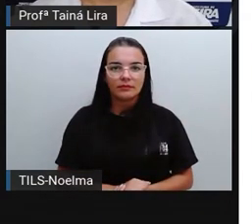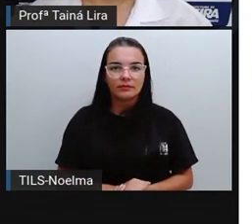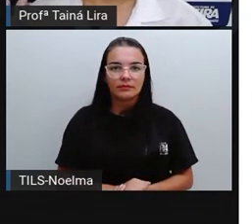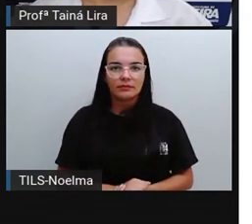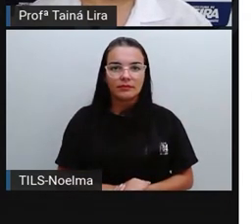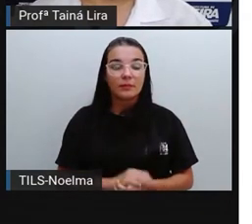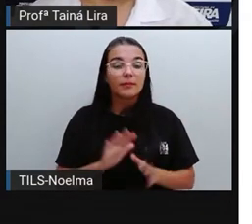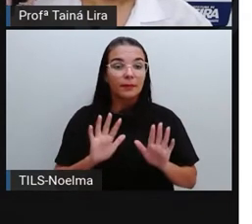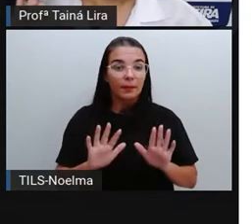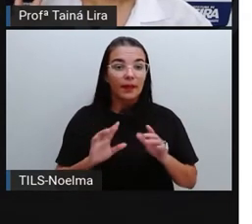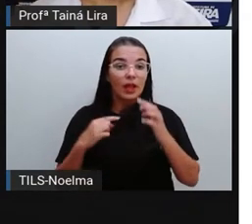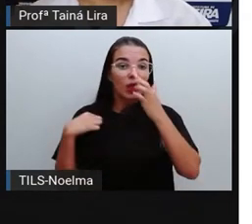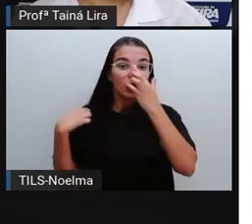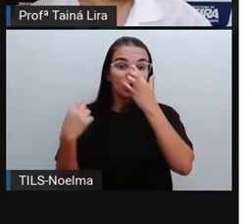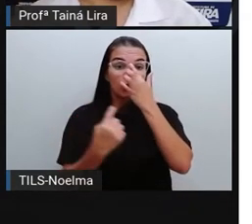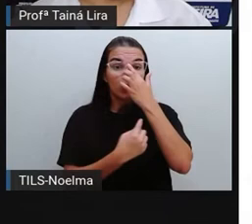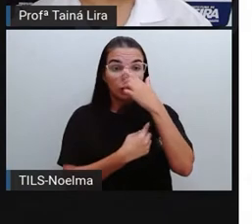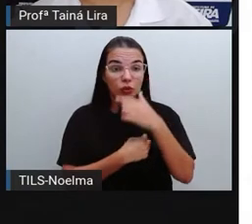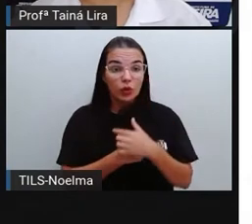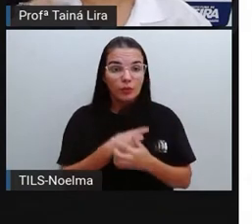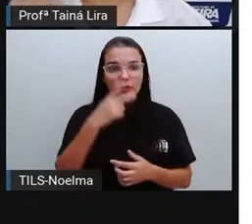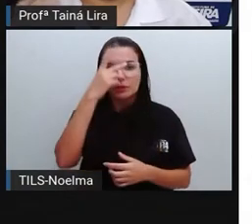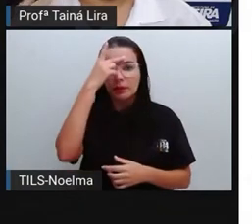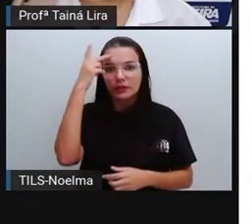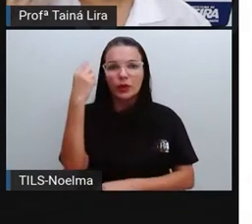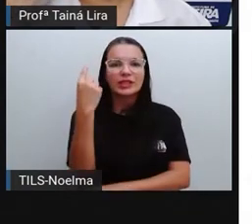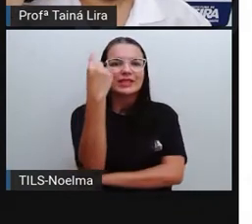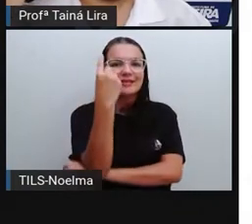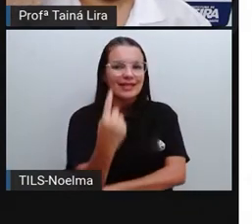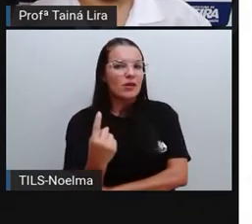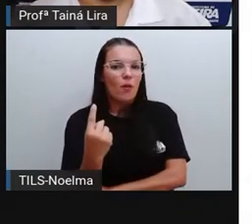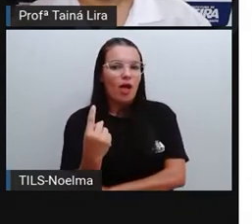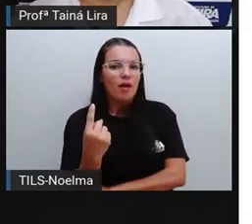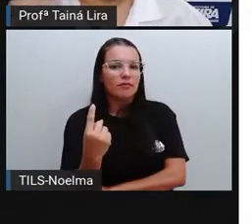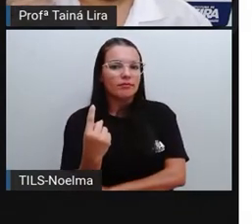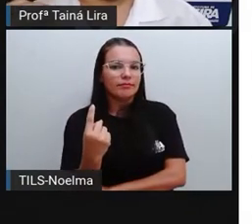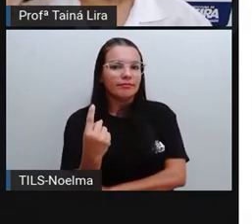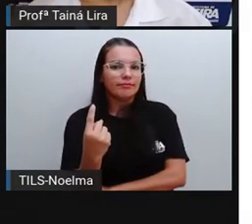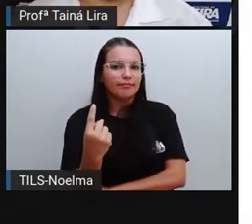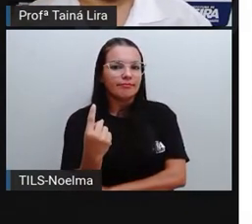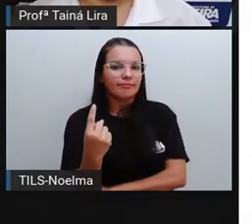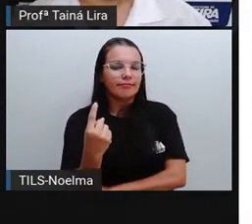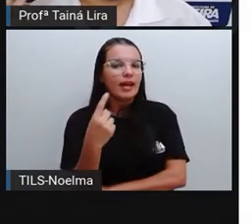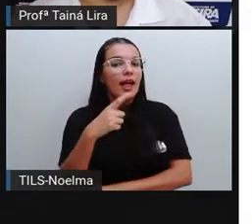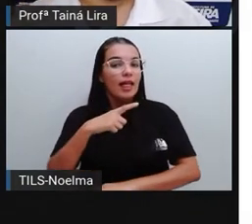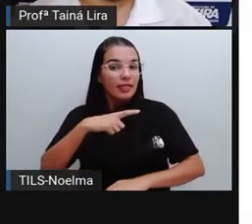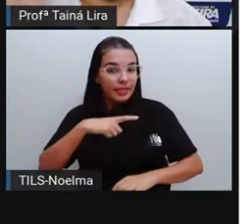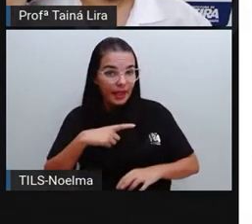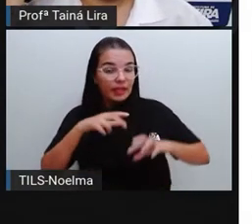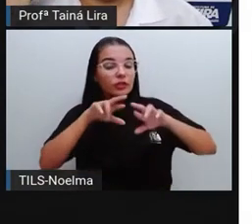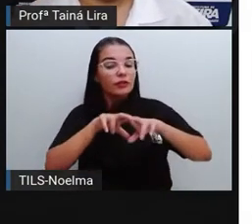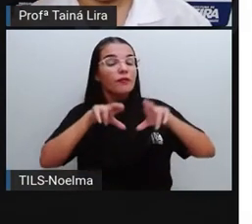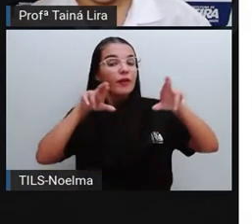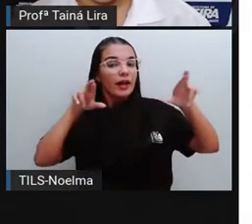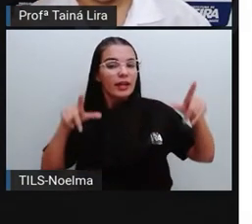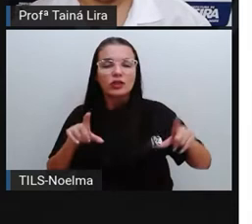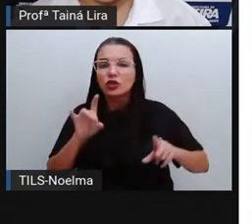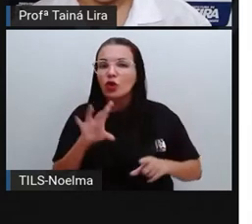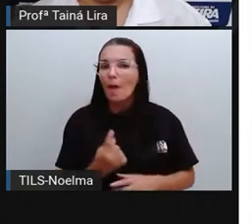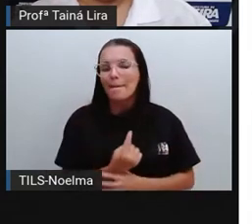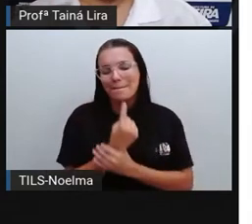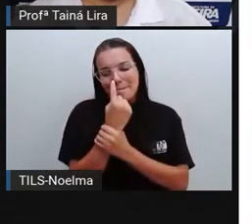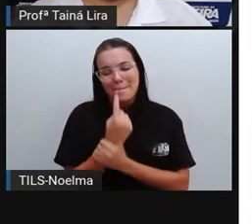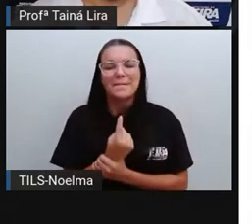Somos pessoas, ó, singulares. Então, somos pessoas, né? Diferentes, singulares, somos únicos,